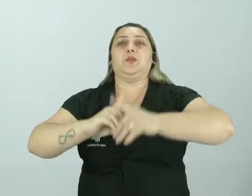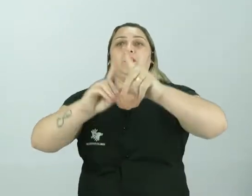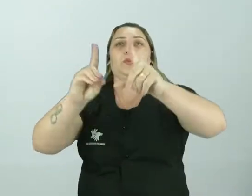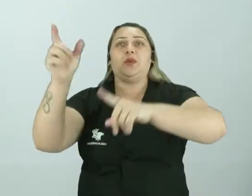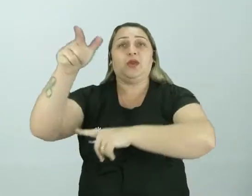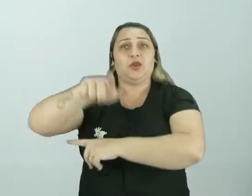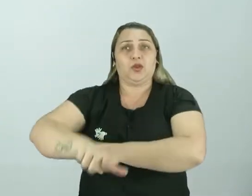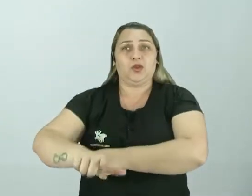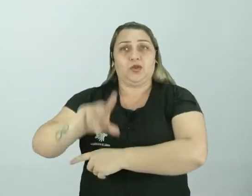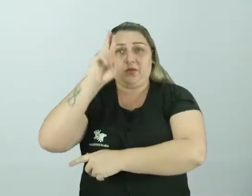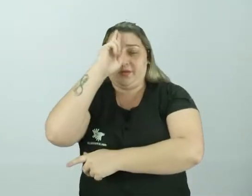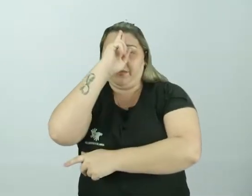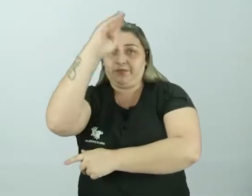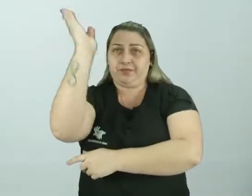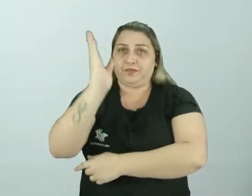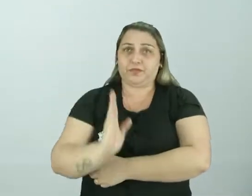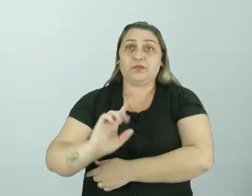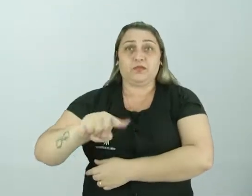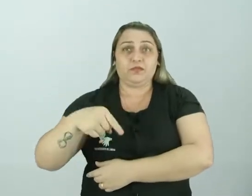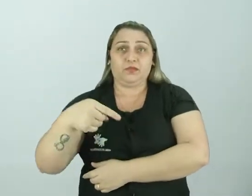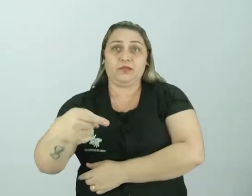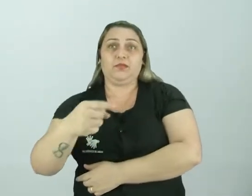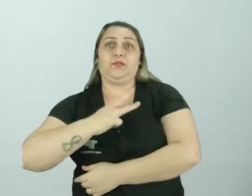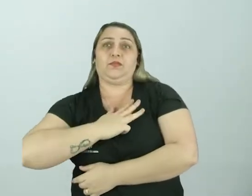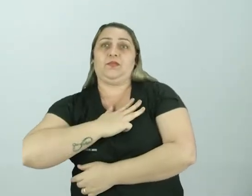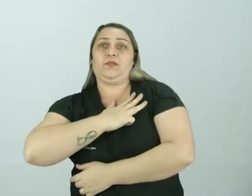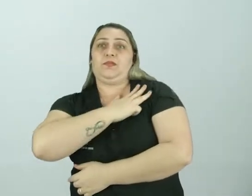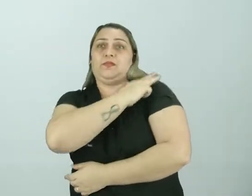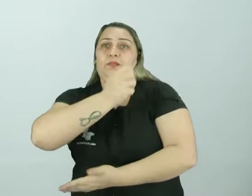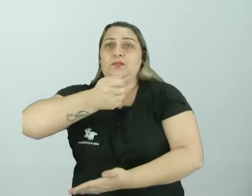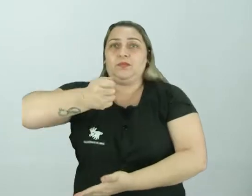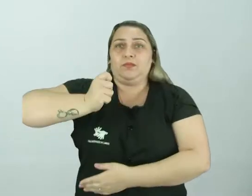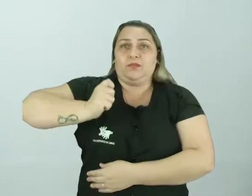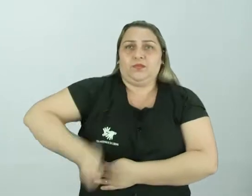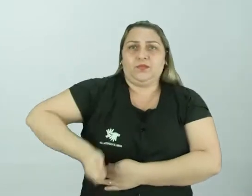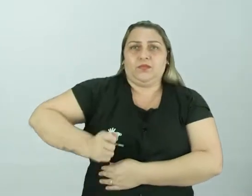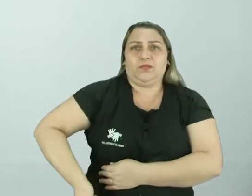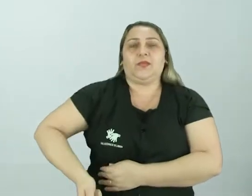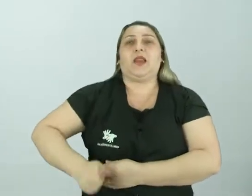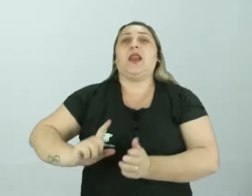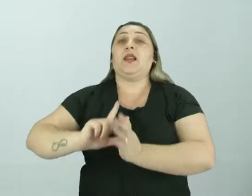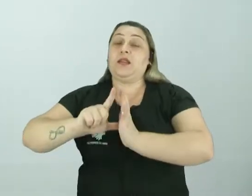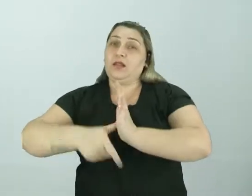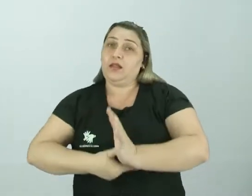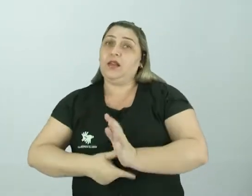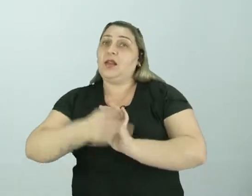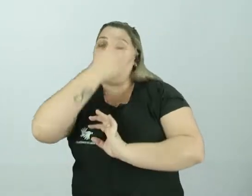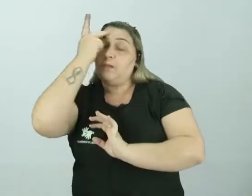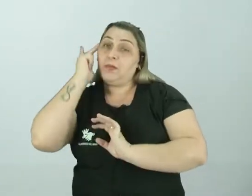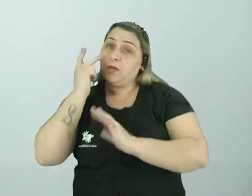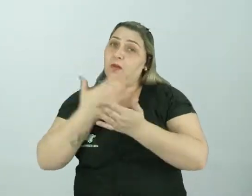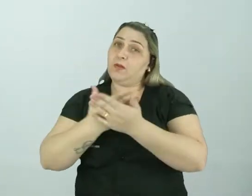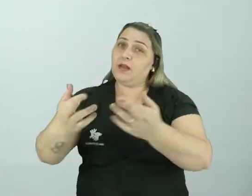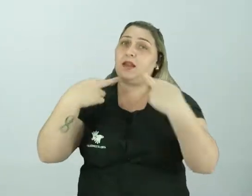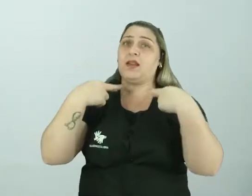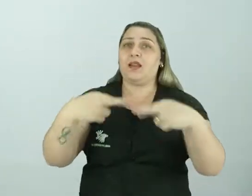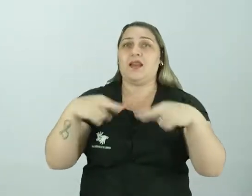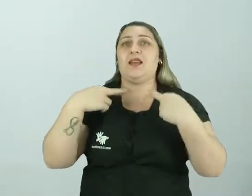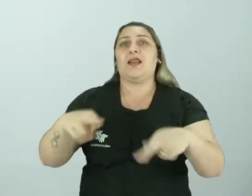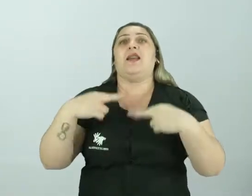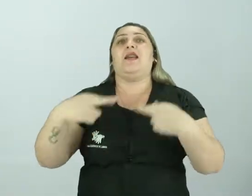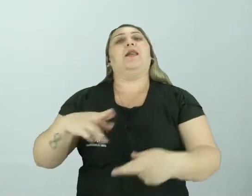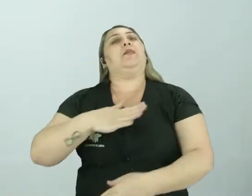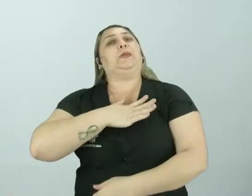Brasil, exclusivamente pós-ditadura militar, num período em que as pessoas vão começar a questionar se todos aqueles eventos da